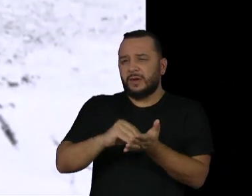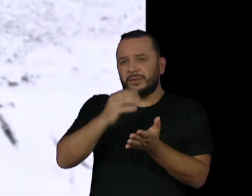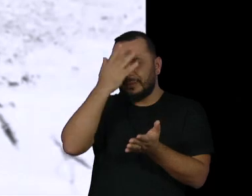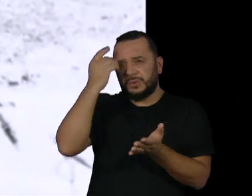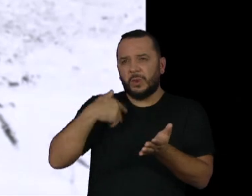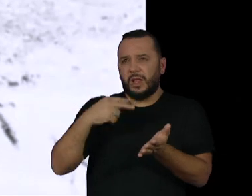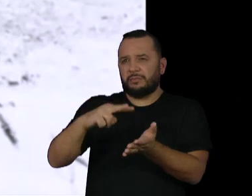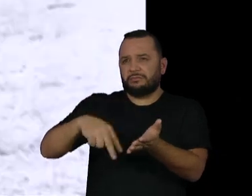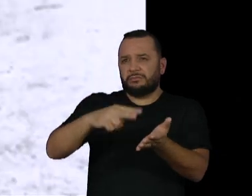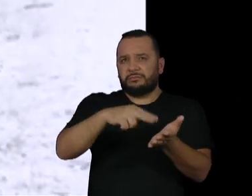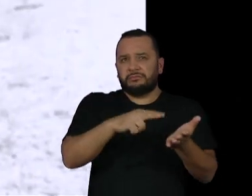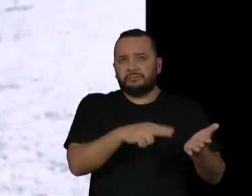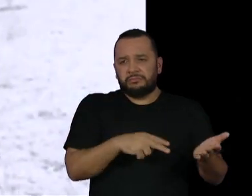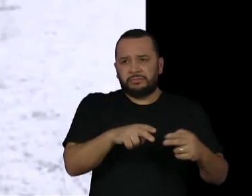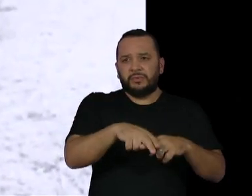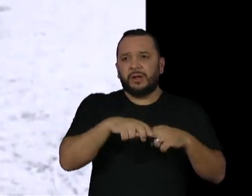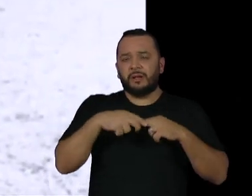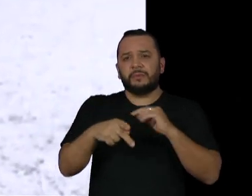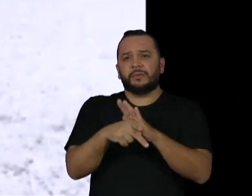livro.